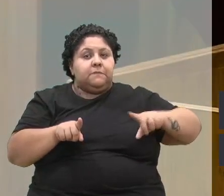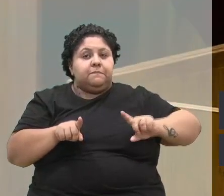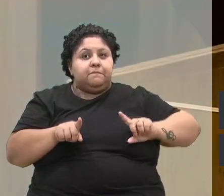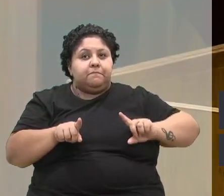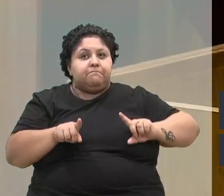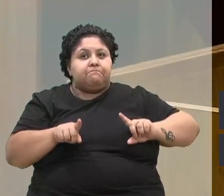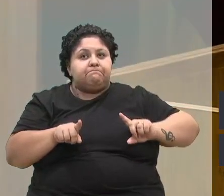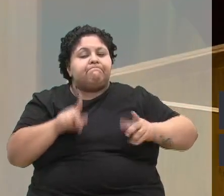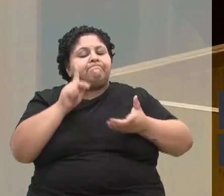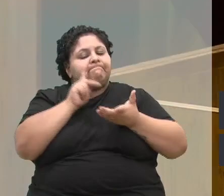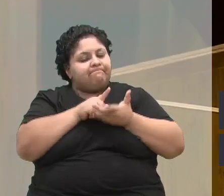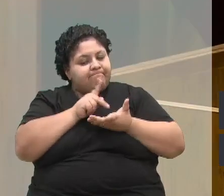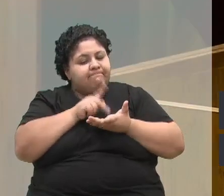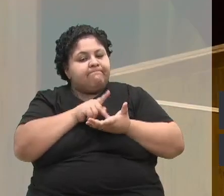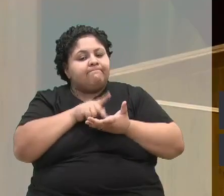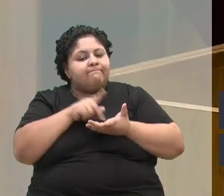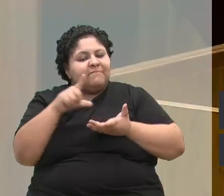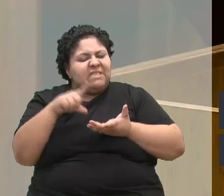sinceramente, eu